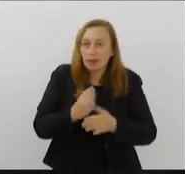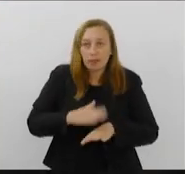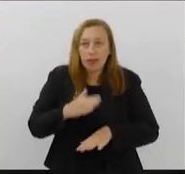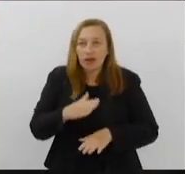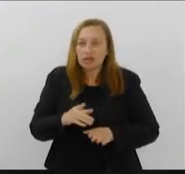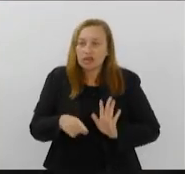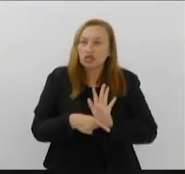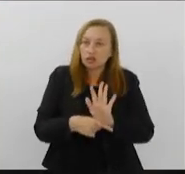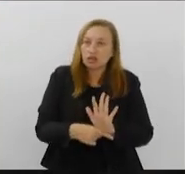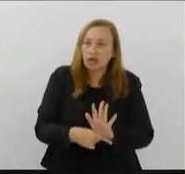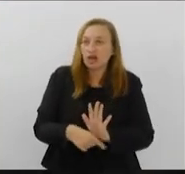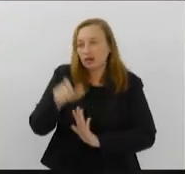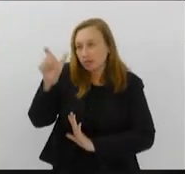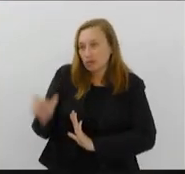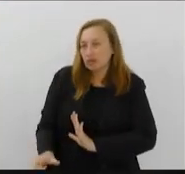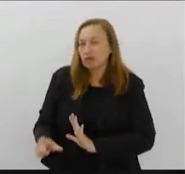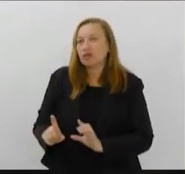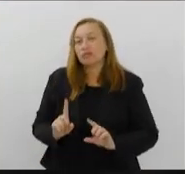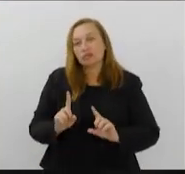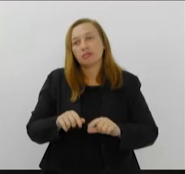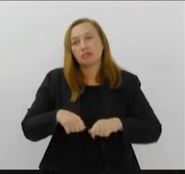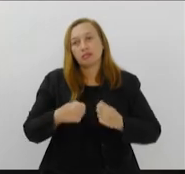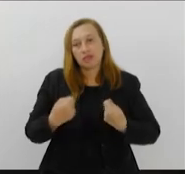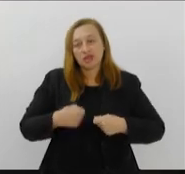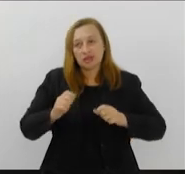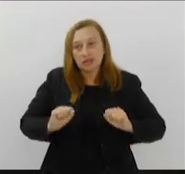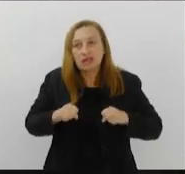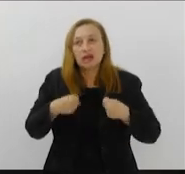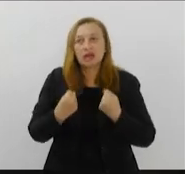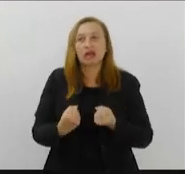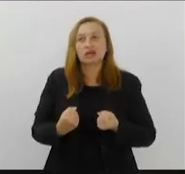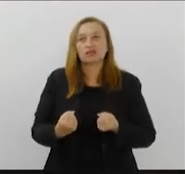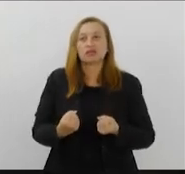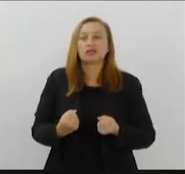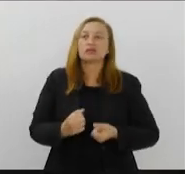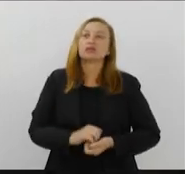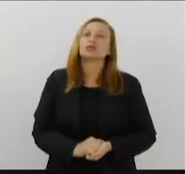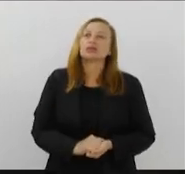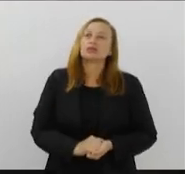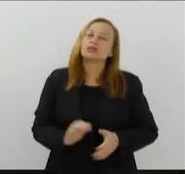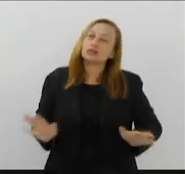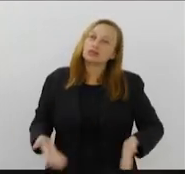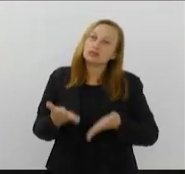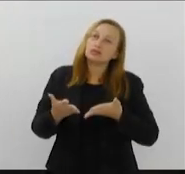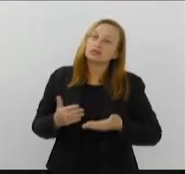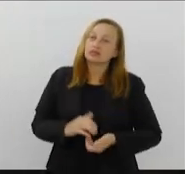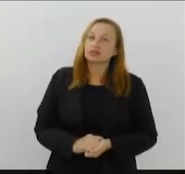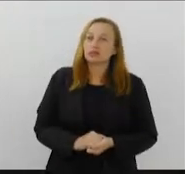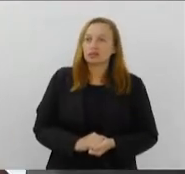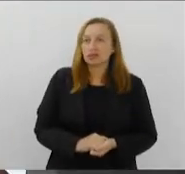para fazer, mas tem que ter proatividade e força de vontade. Né? Então, é isso que a gente está estimulando lá de cá.